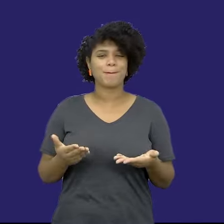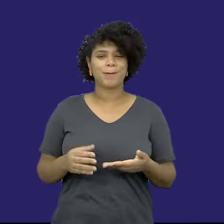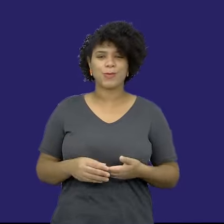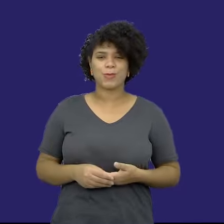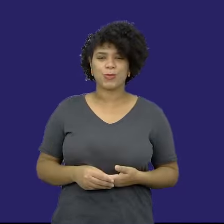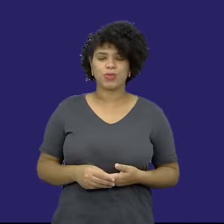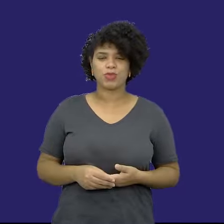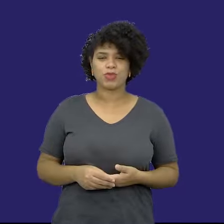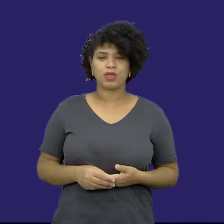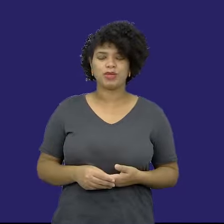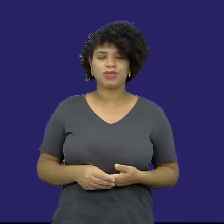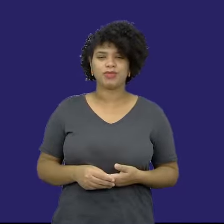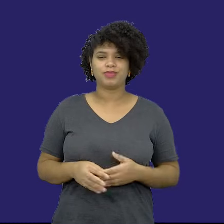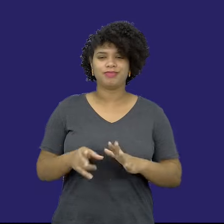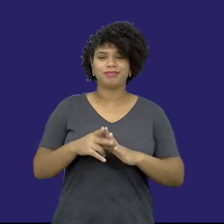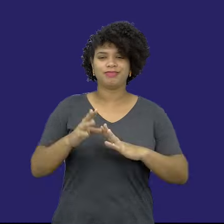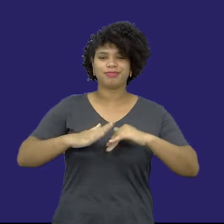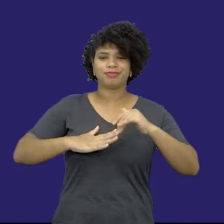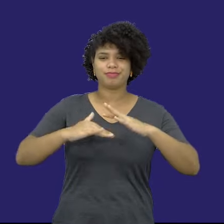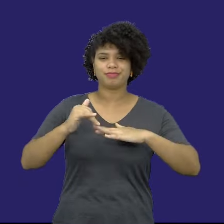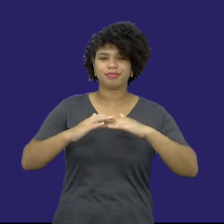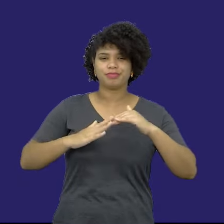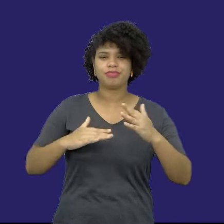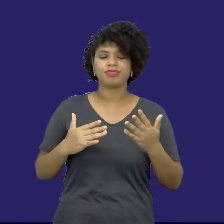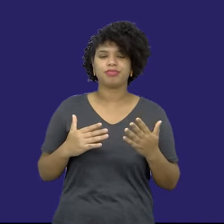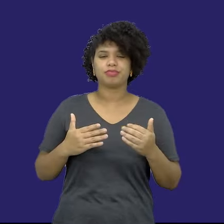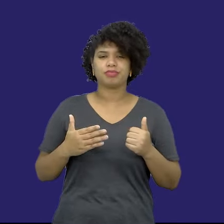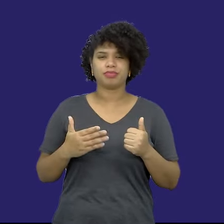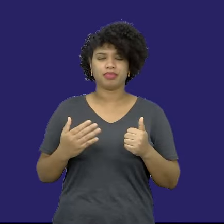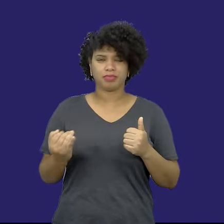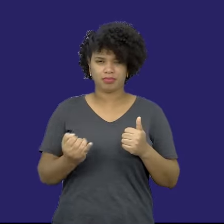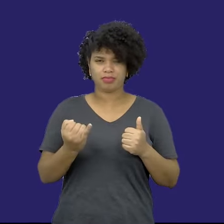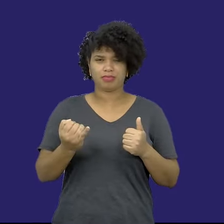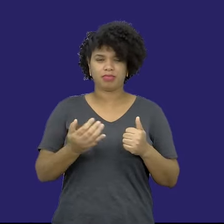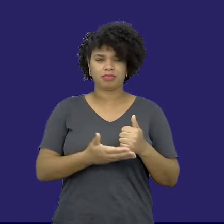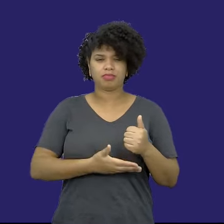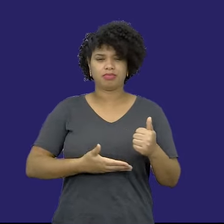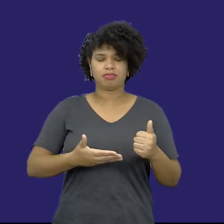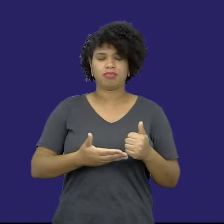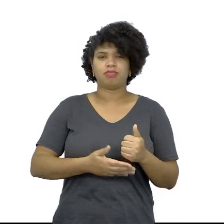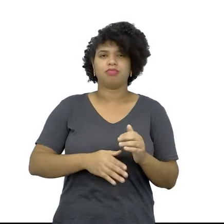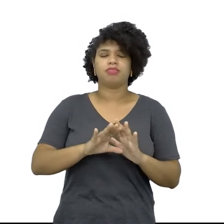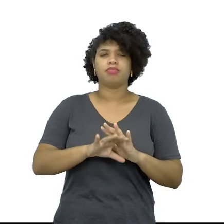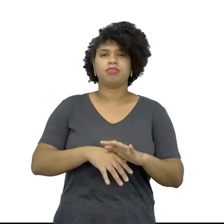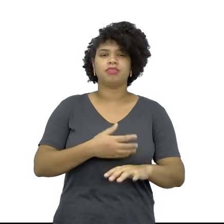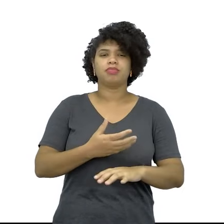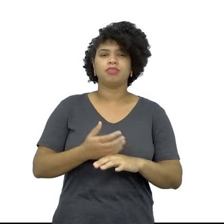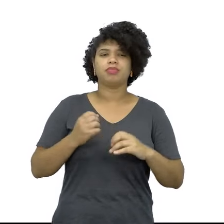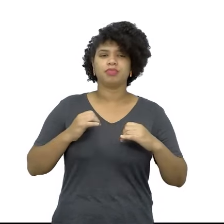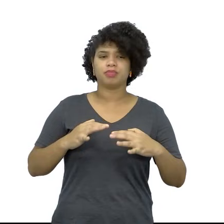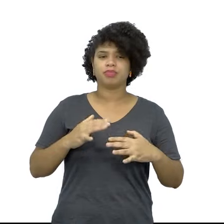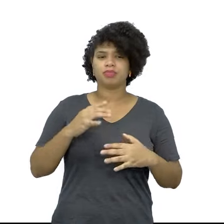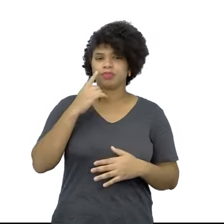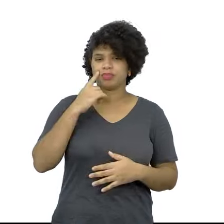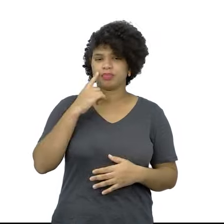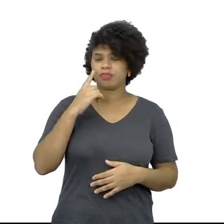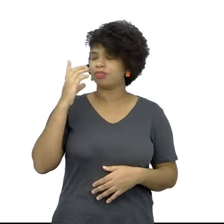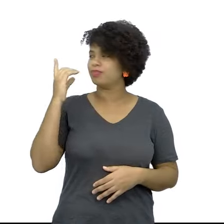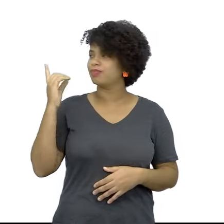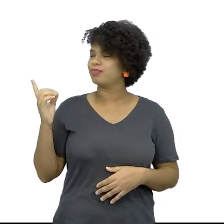Então, a matriz de habilidades essenciais, ela está aí presente,